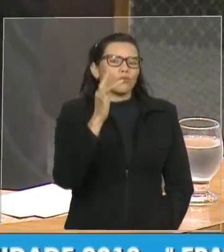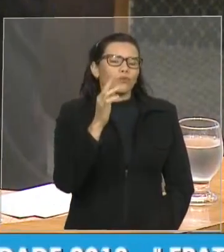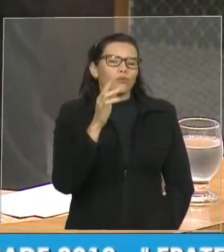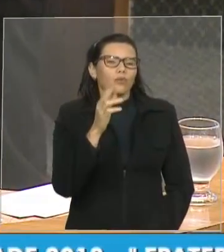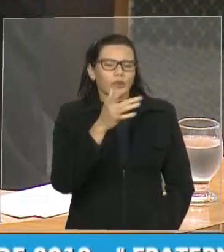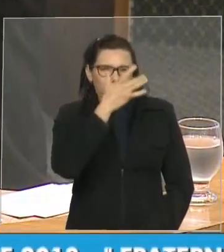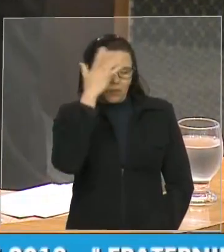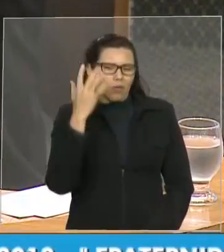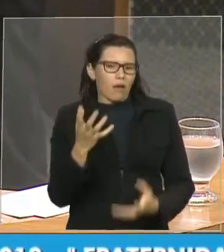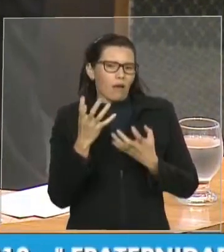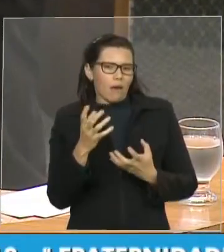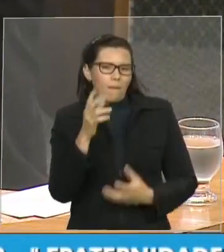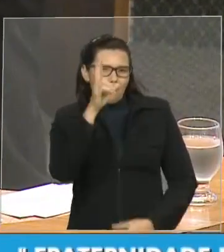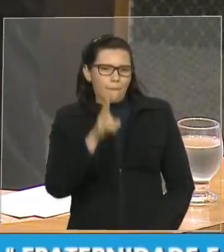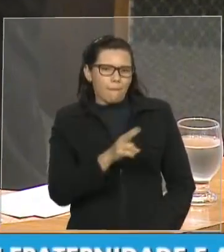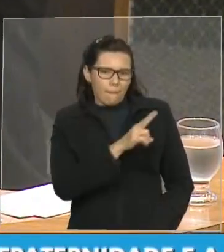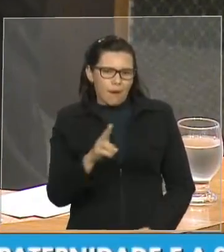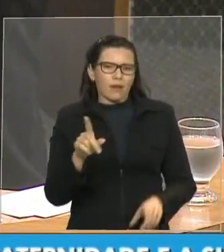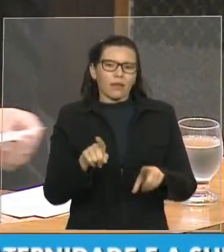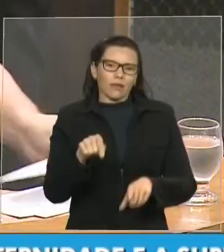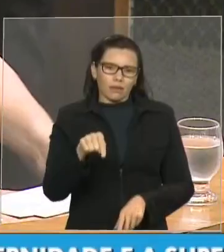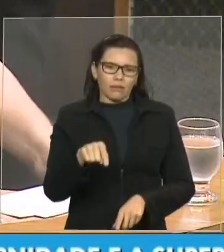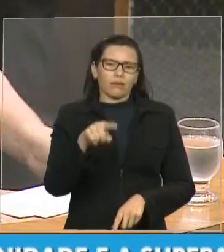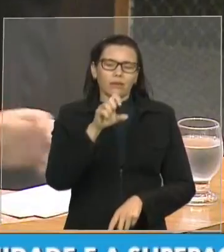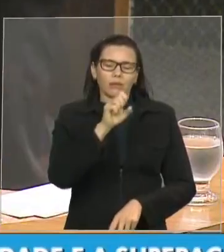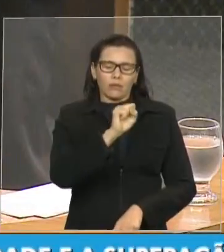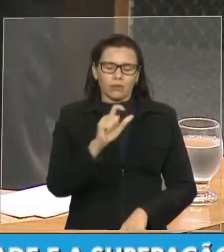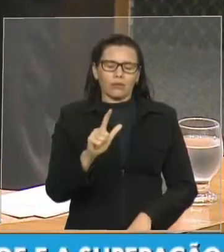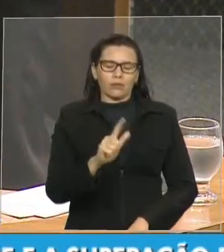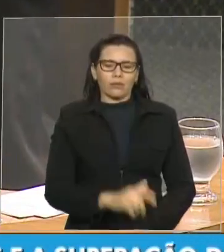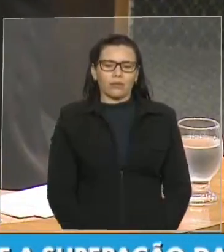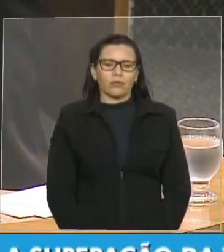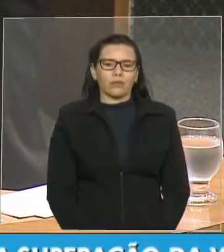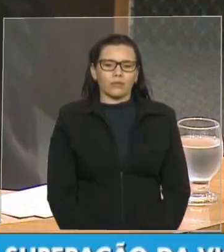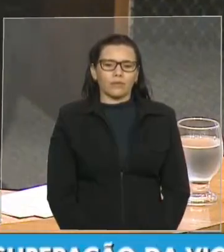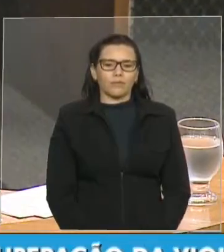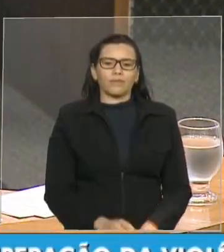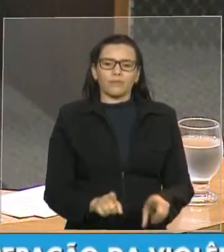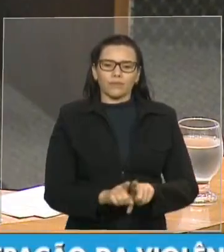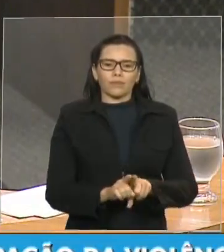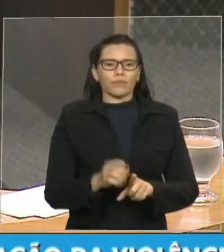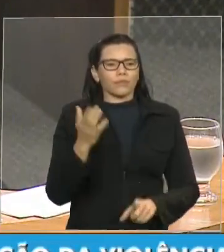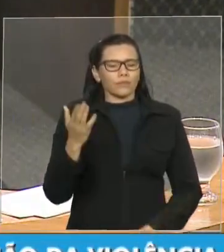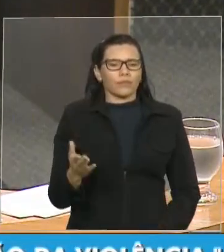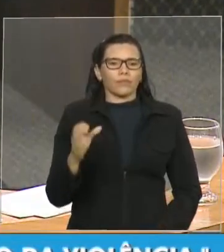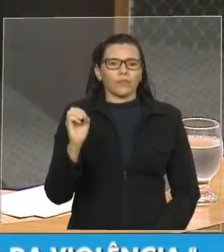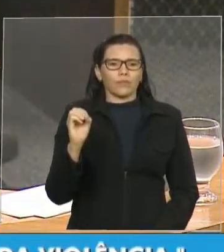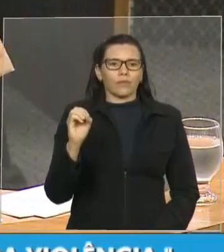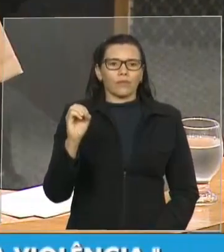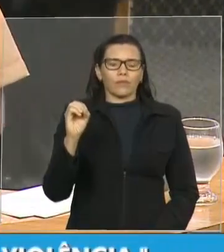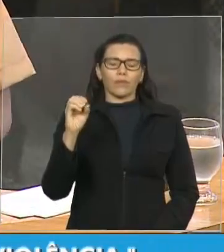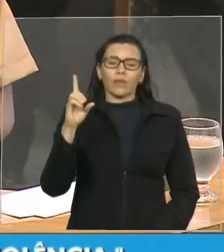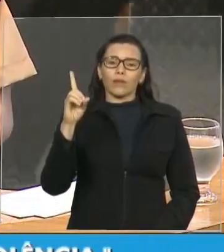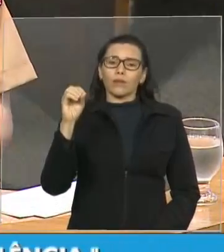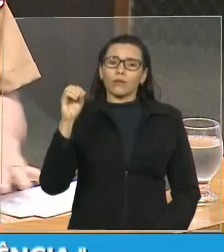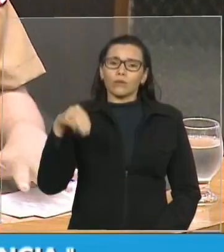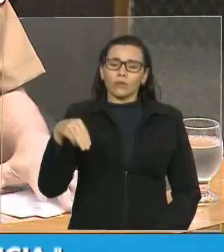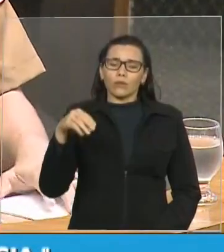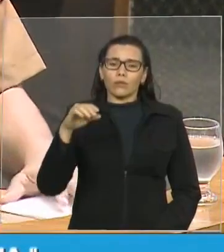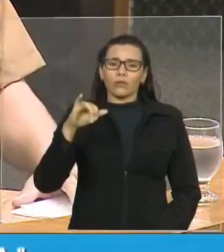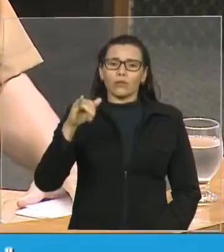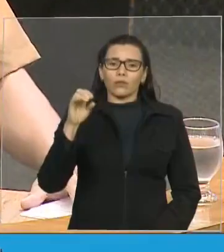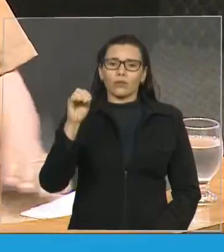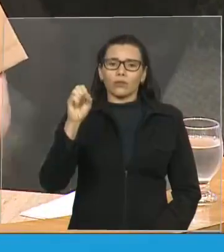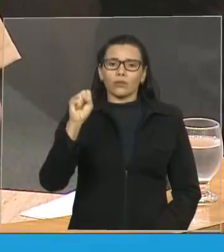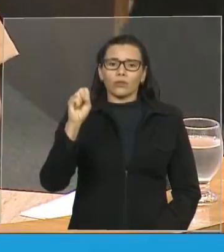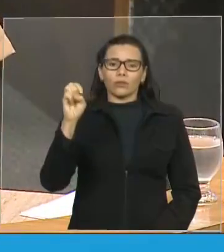Rosana Bordalo, Fórum Maranhense de Mulheres. E o Dom José Belisário da Silva, nosso arcebispo